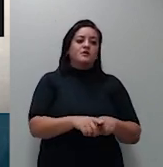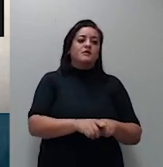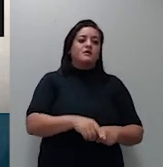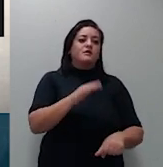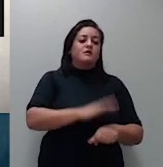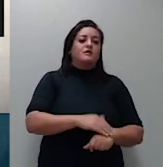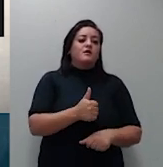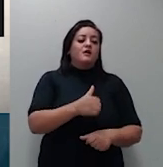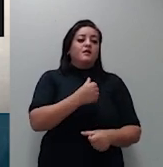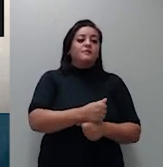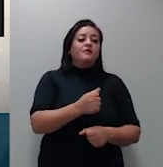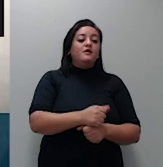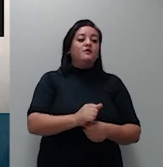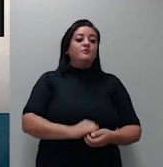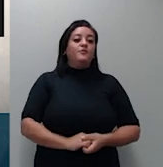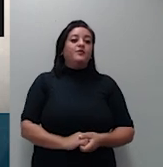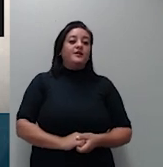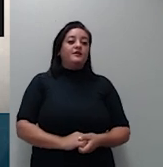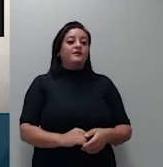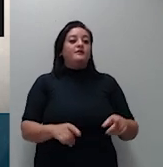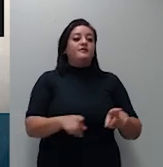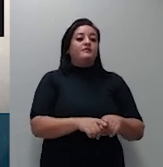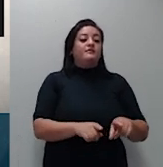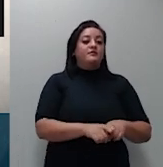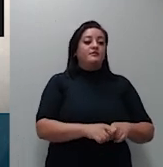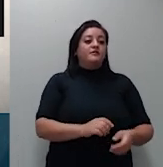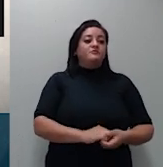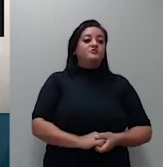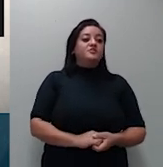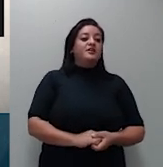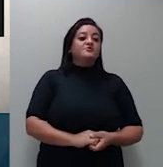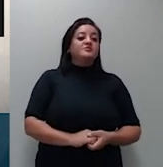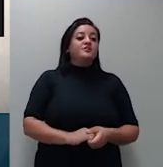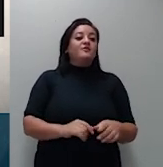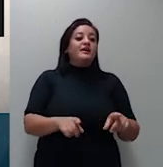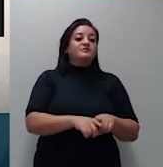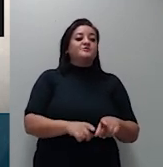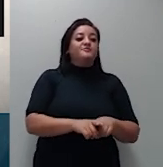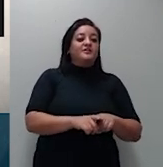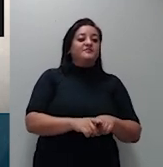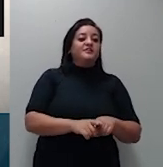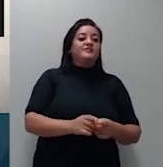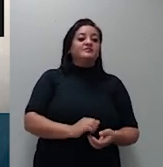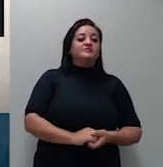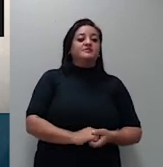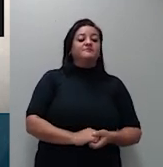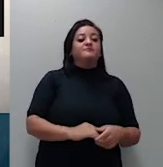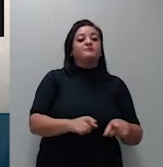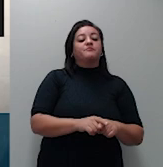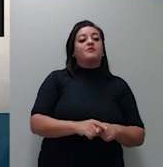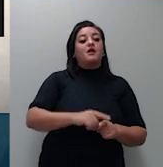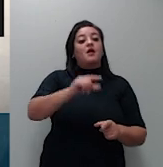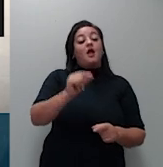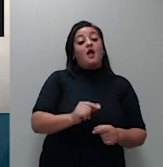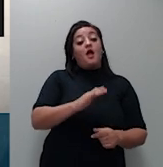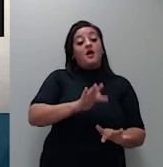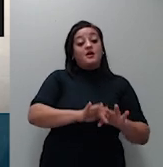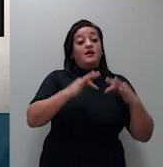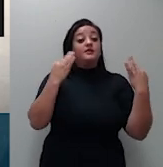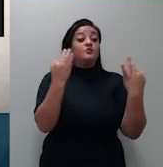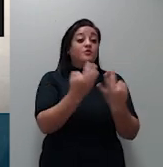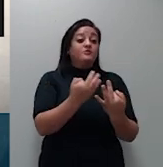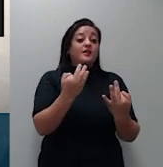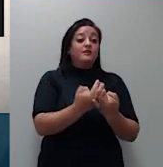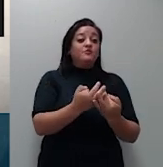utilização ao contrário a permanência do filho em nada prejudicará o menor e seus familiares nem mesmo os